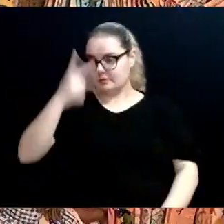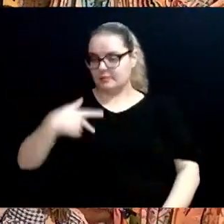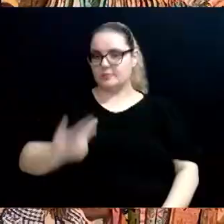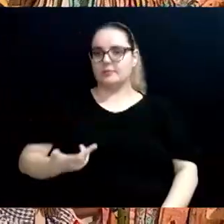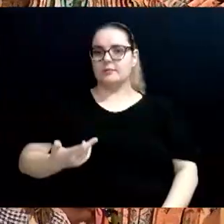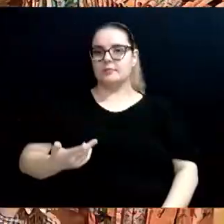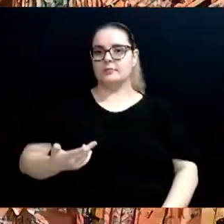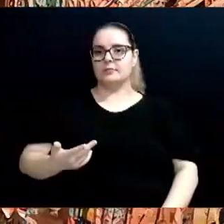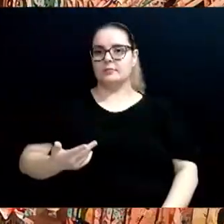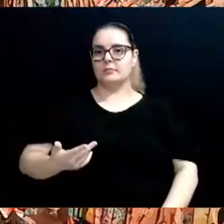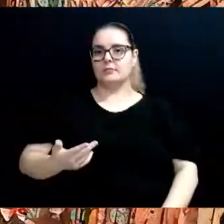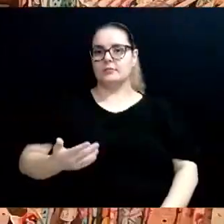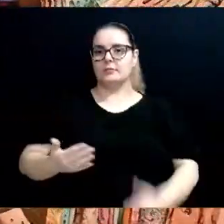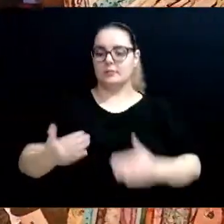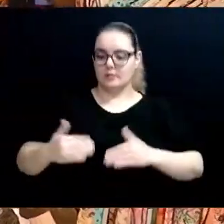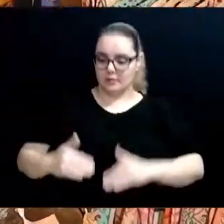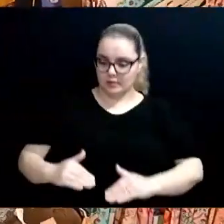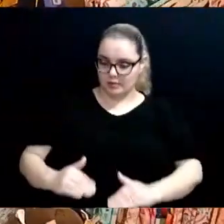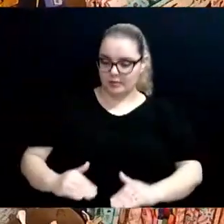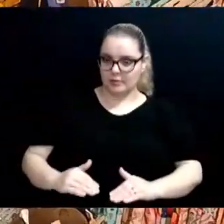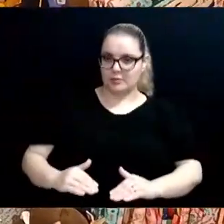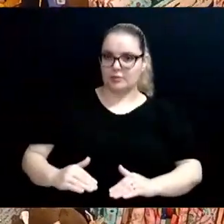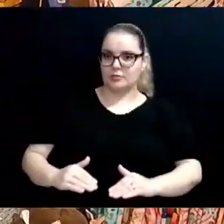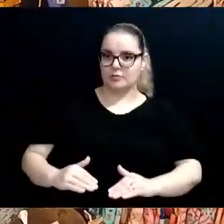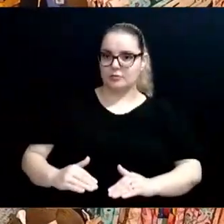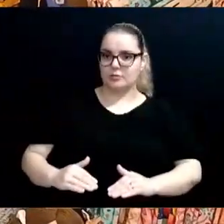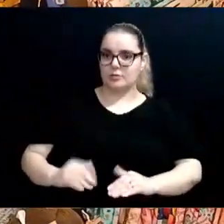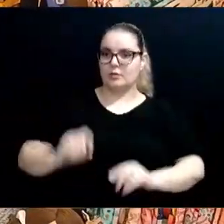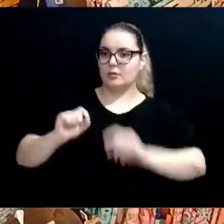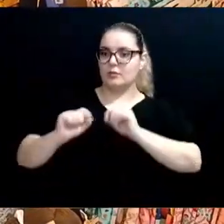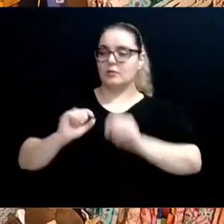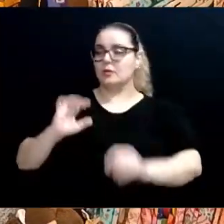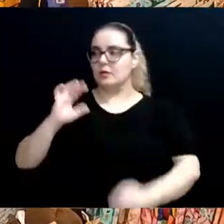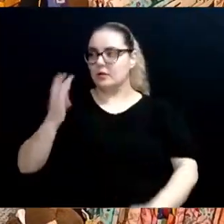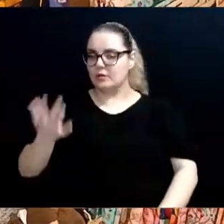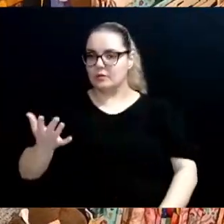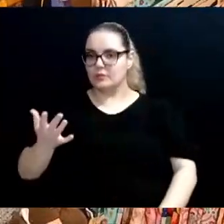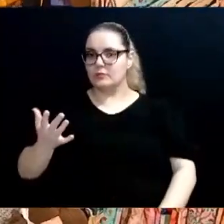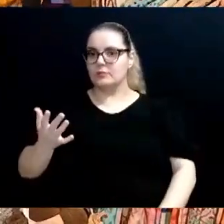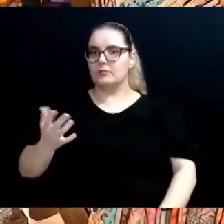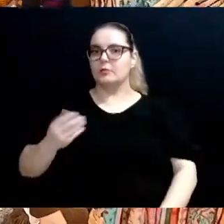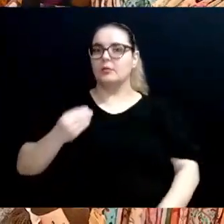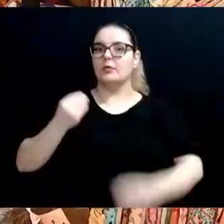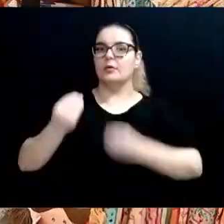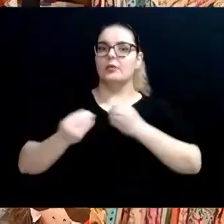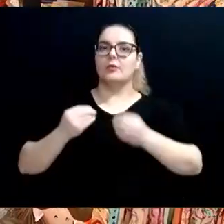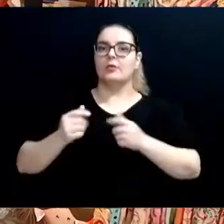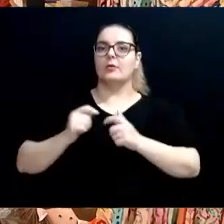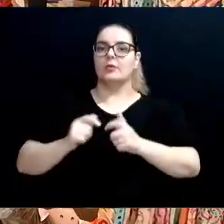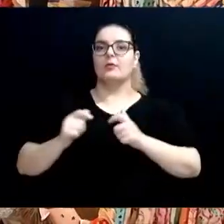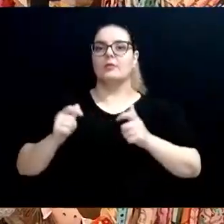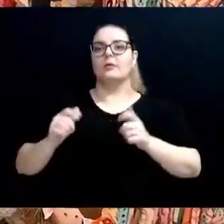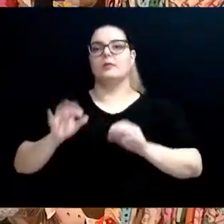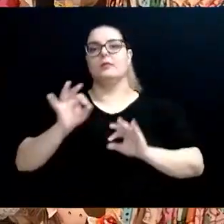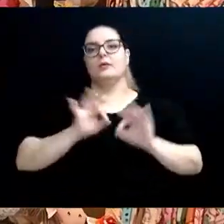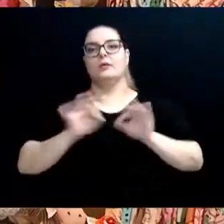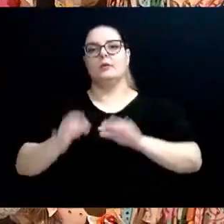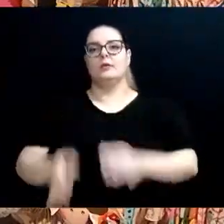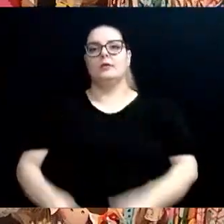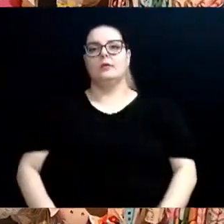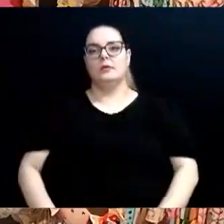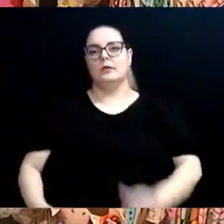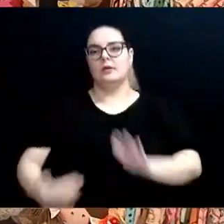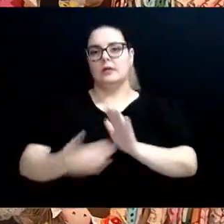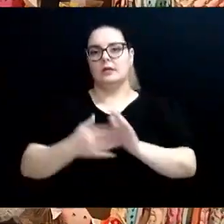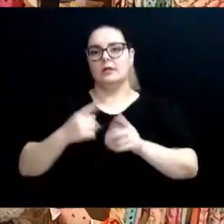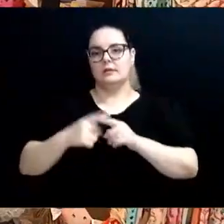outra unidade aqui nesse mesmo shopping no piso inferior. Conta o que aconteceu, de que forma